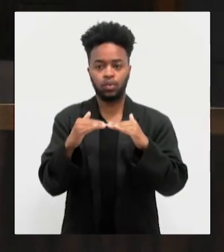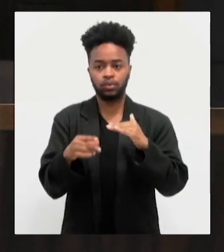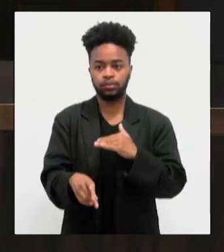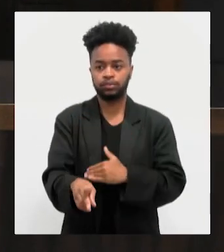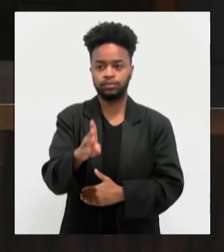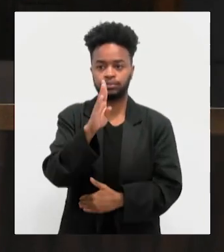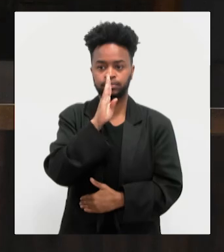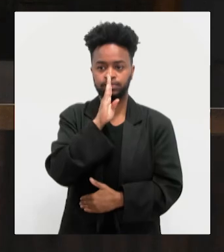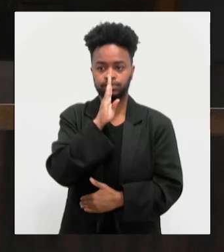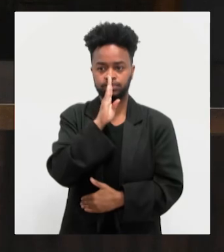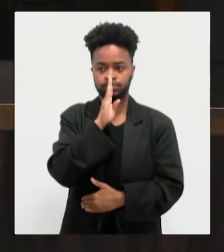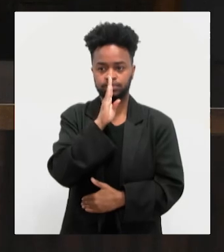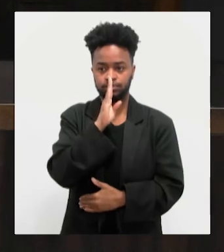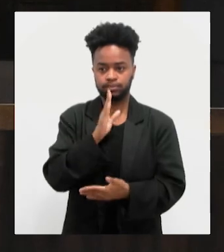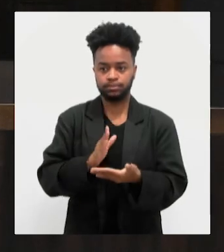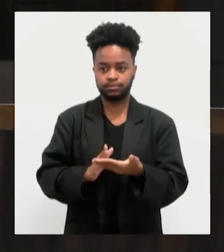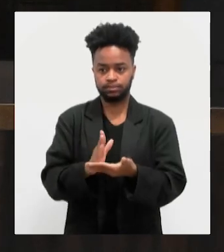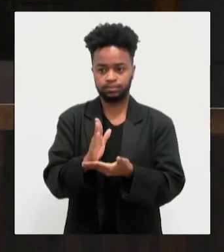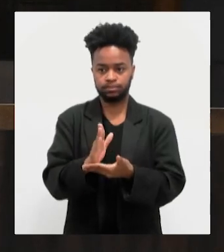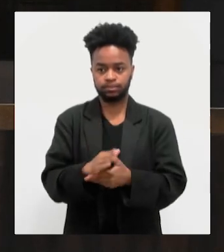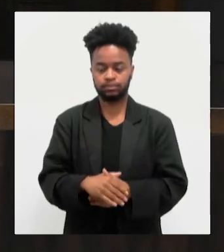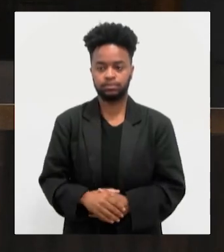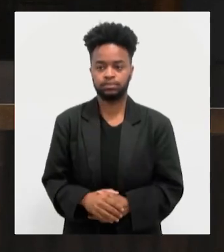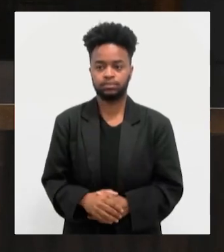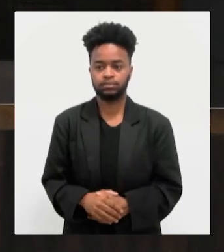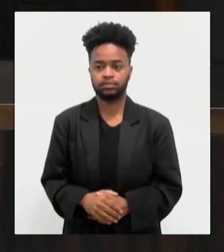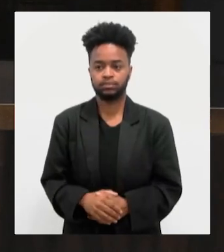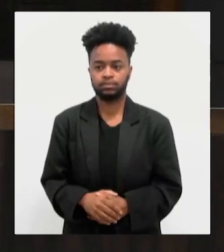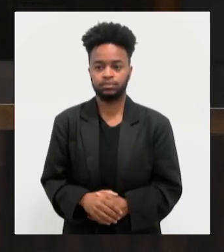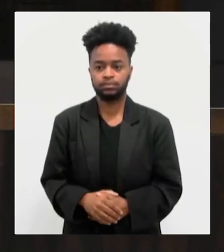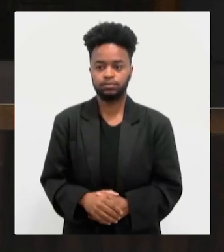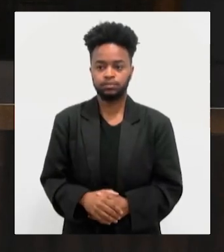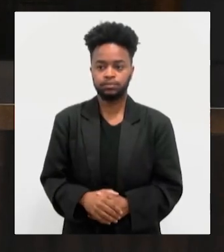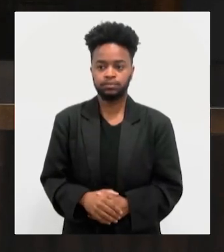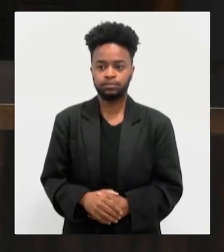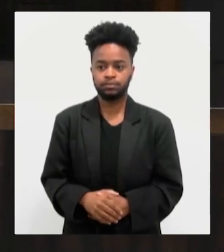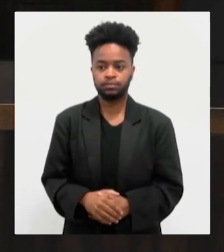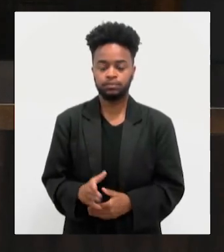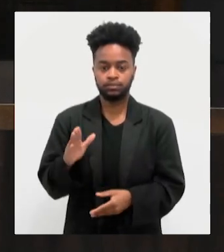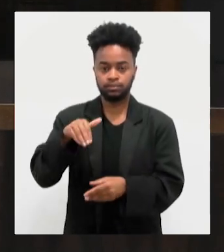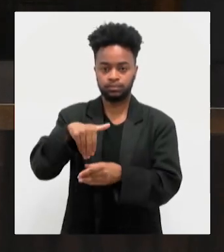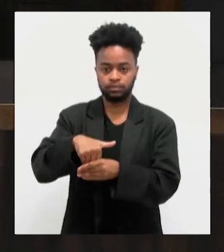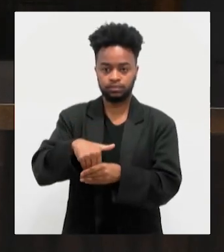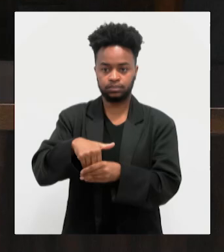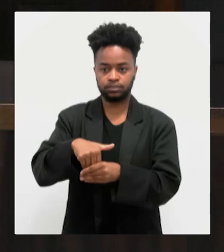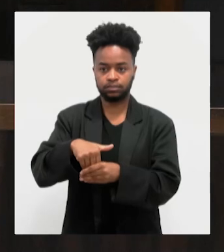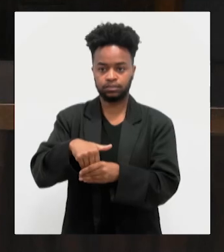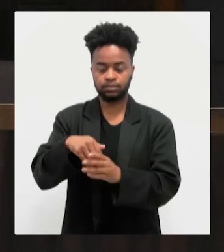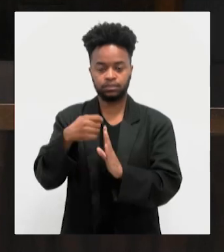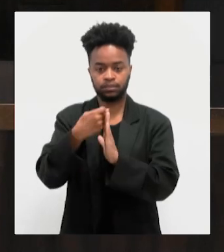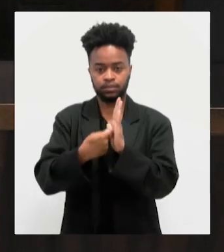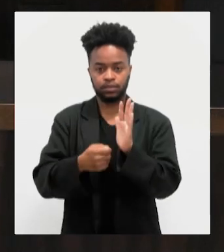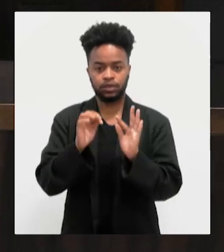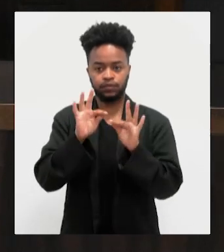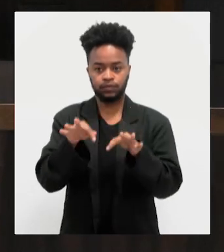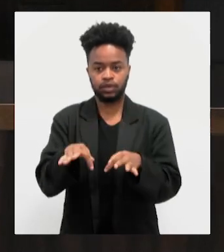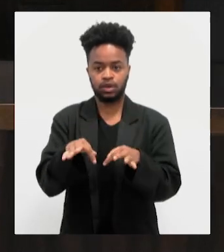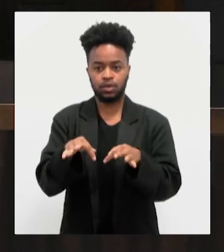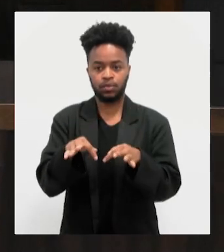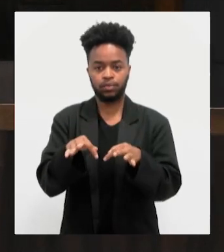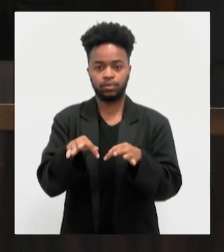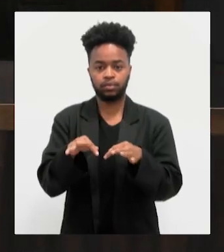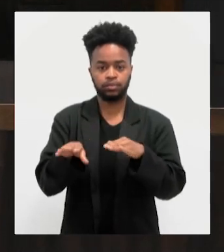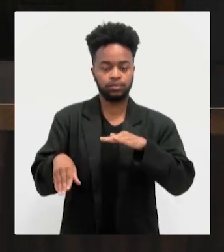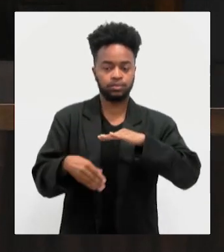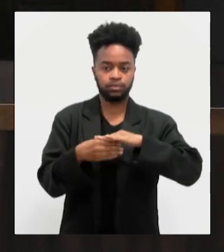aprovam, permaneçam como estão. Aprovado. Em votação, a retação do vencido,